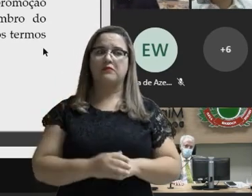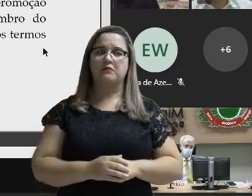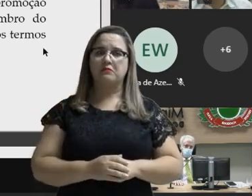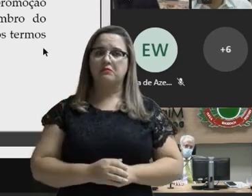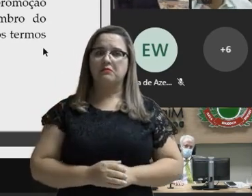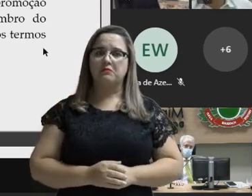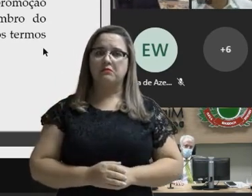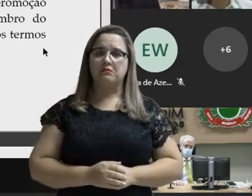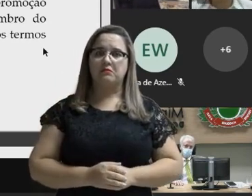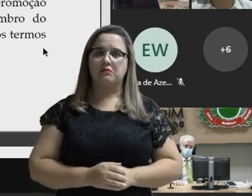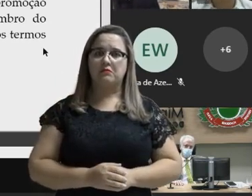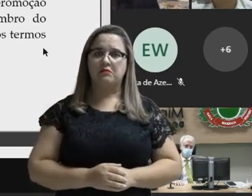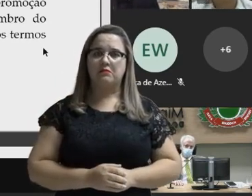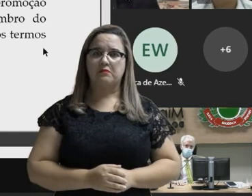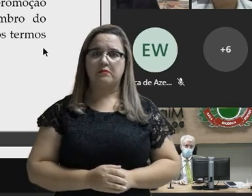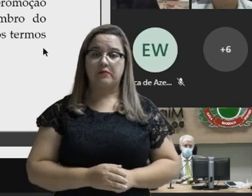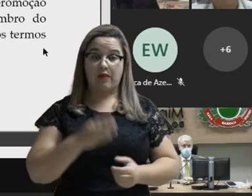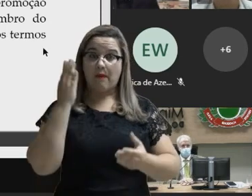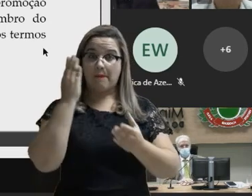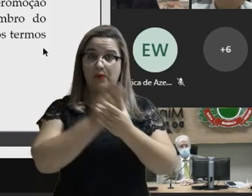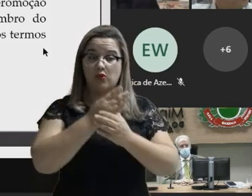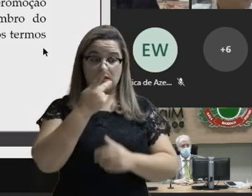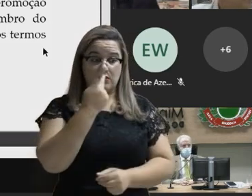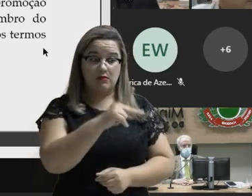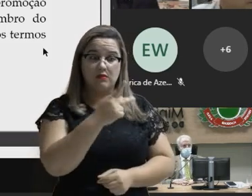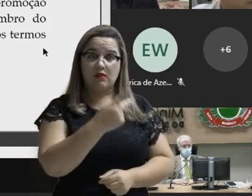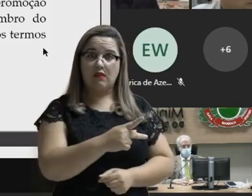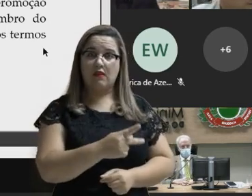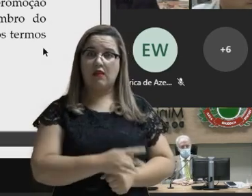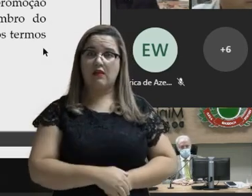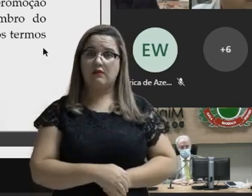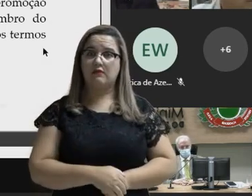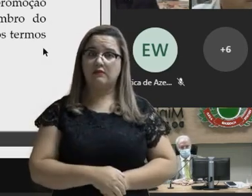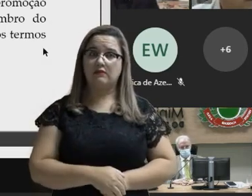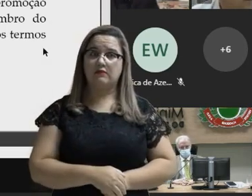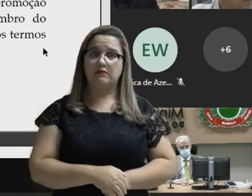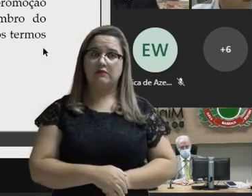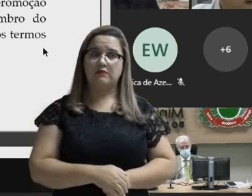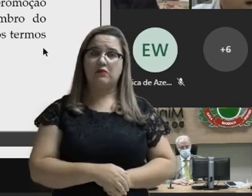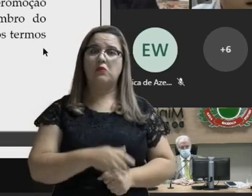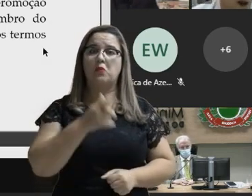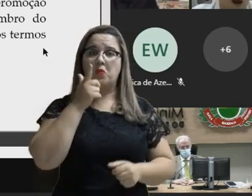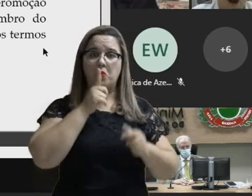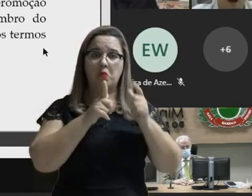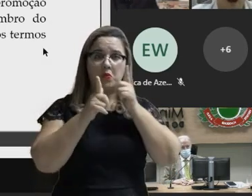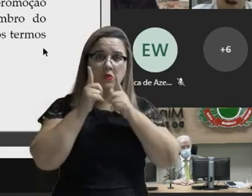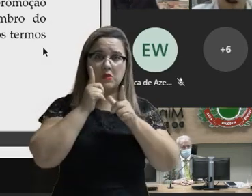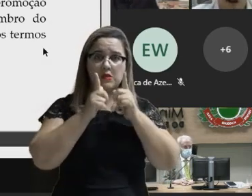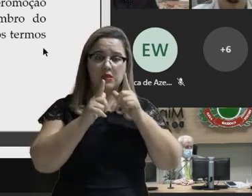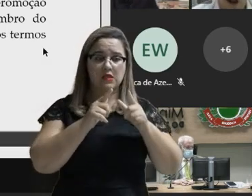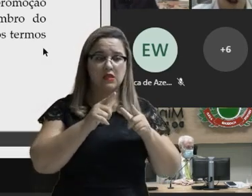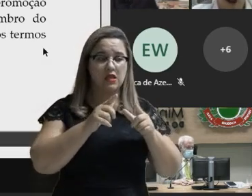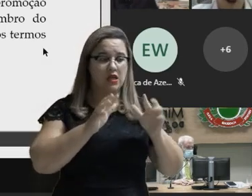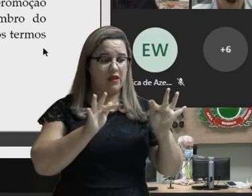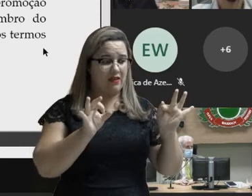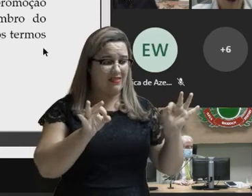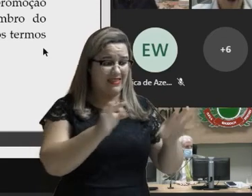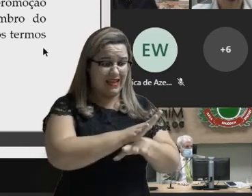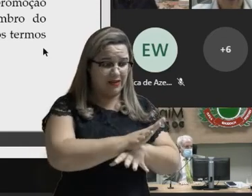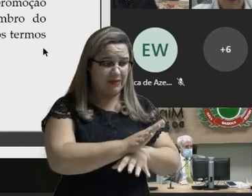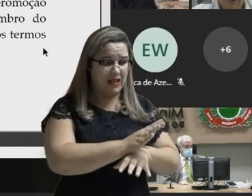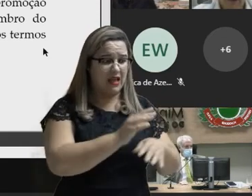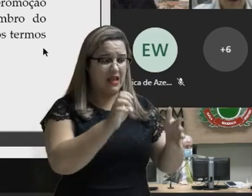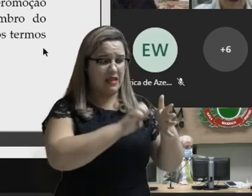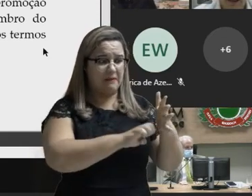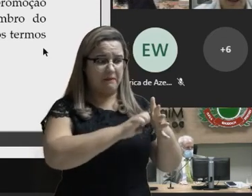com objeto do inquérito civil, pleiteando o encerramento das atividades empresariais, caso não